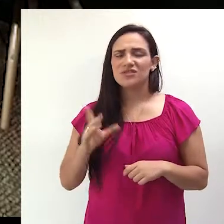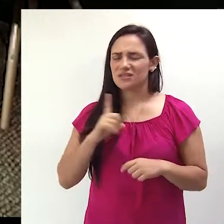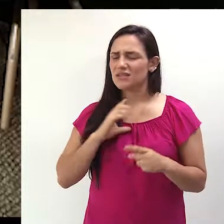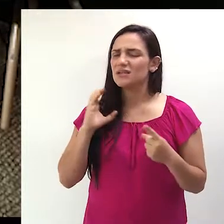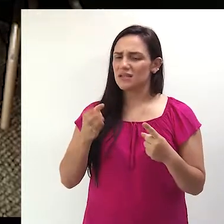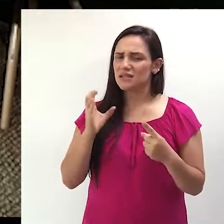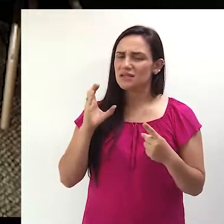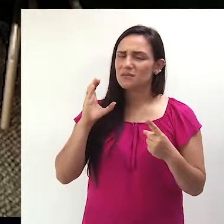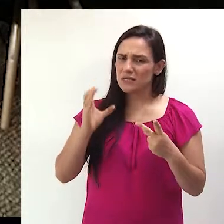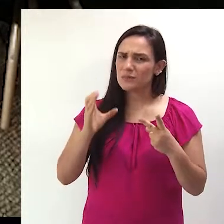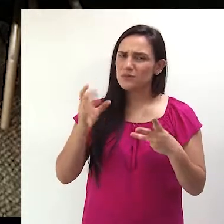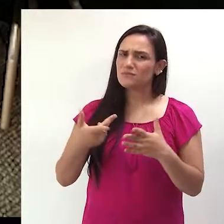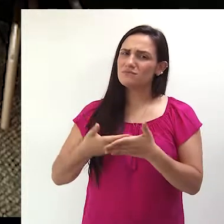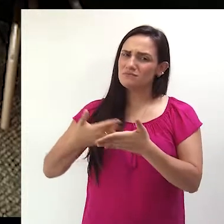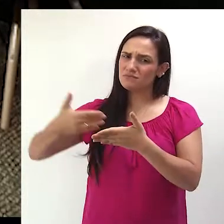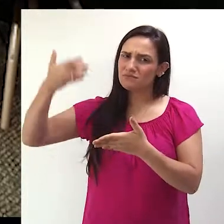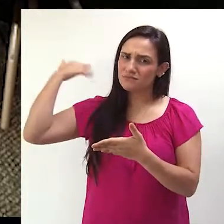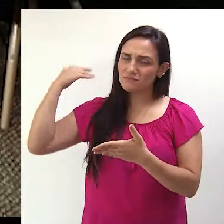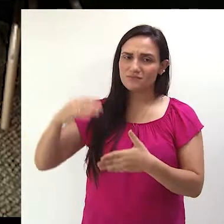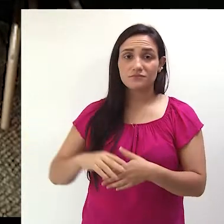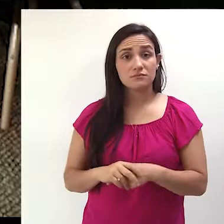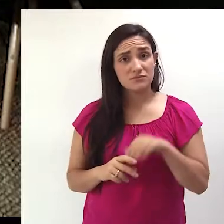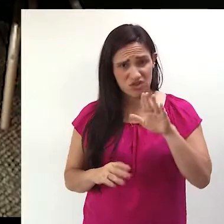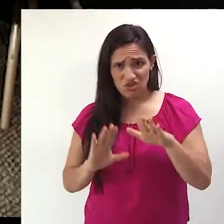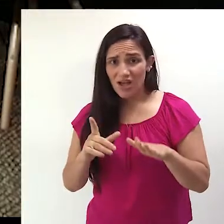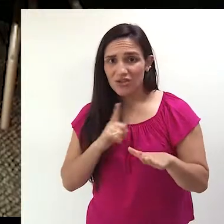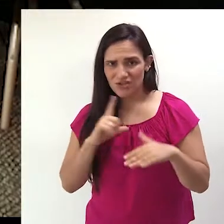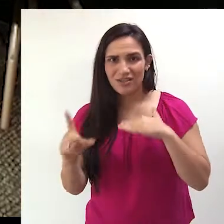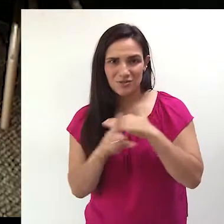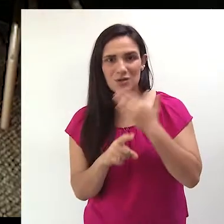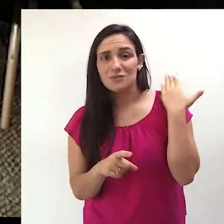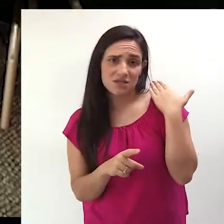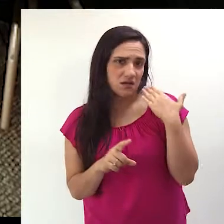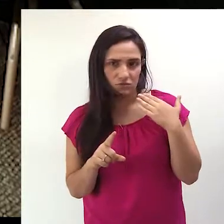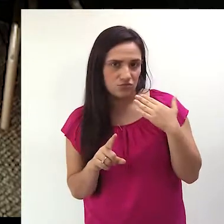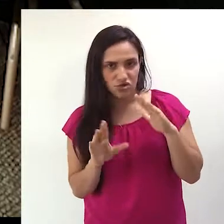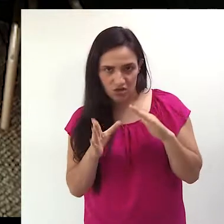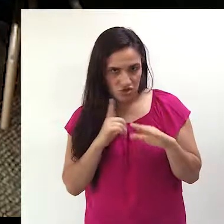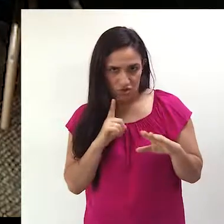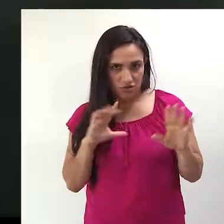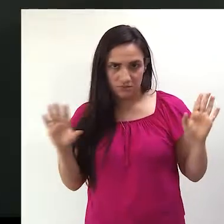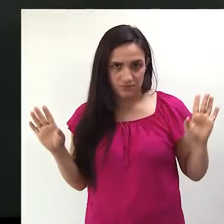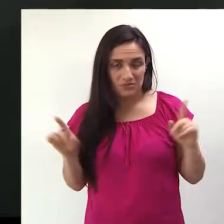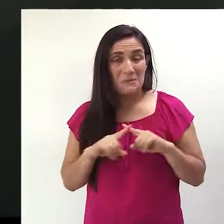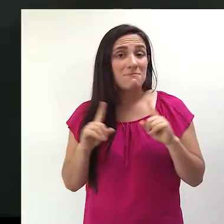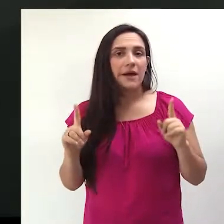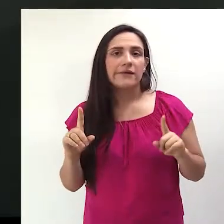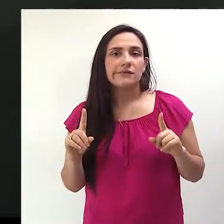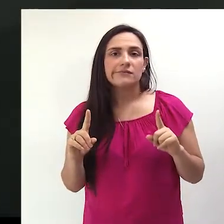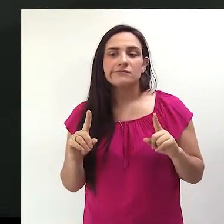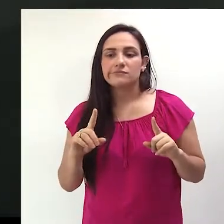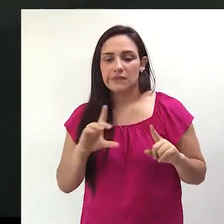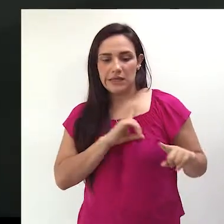né? A diferença, como eu disse antes, sempre foi atendido, mas pelas unidades locais que tinham que se ater a